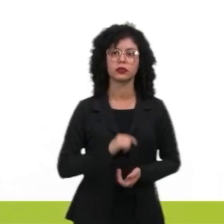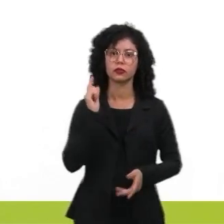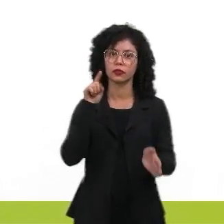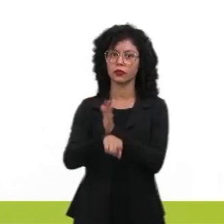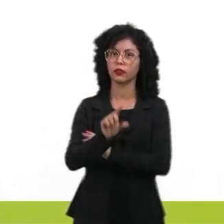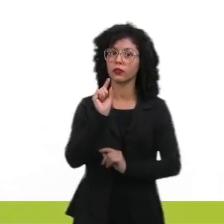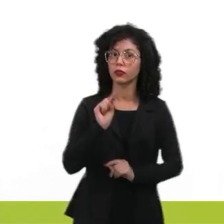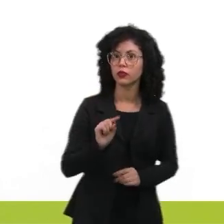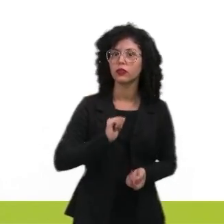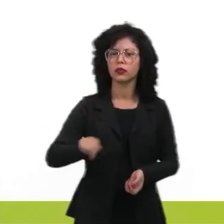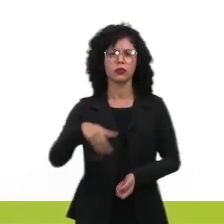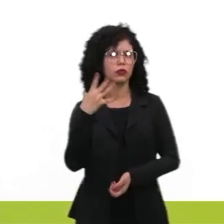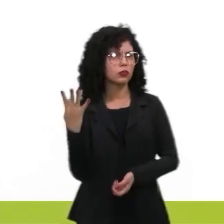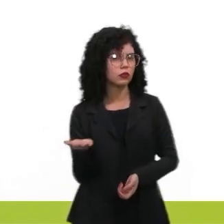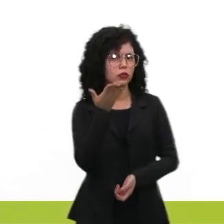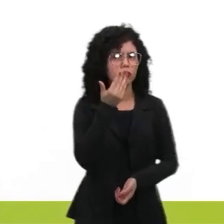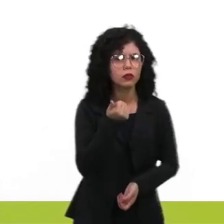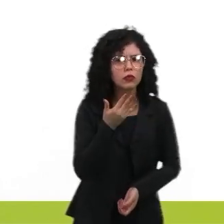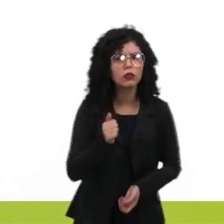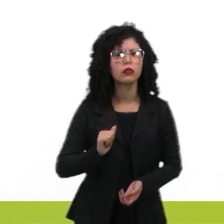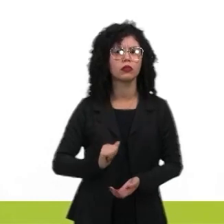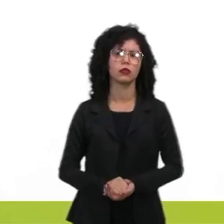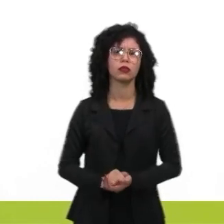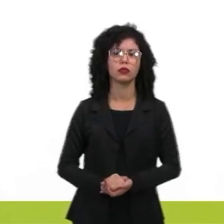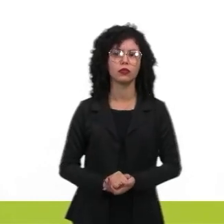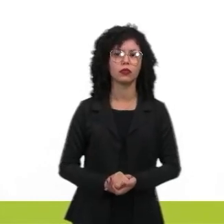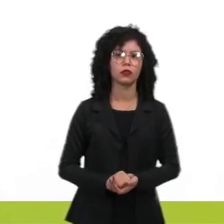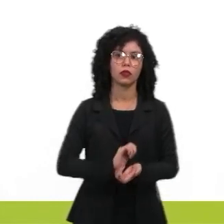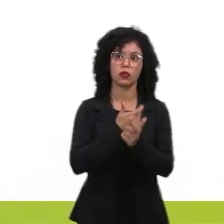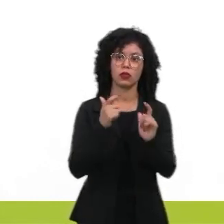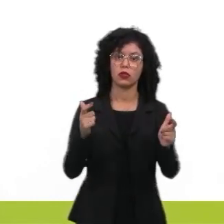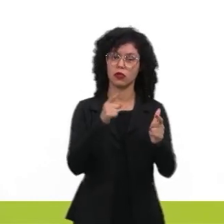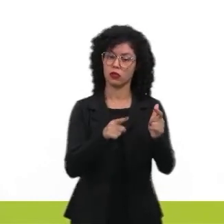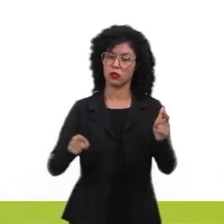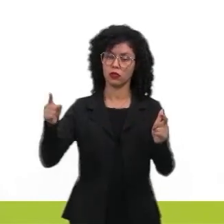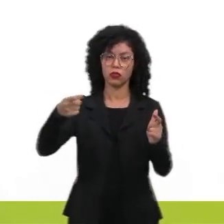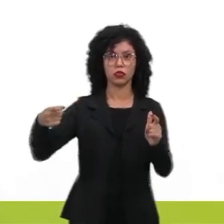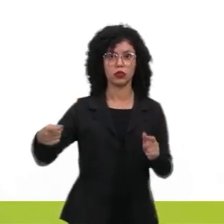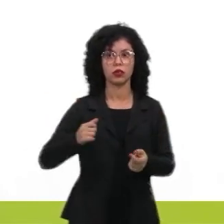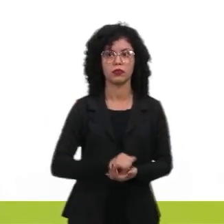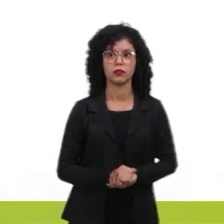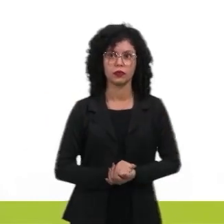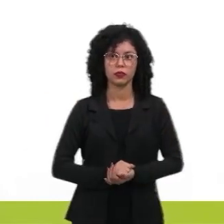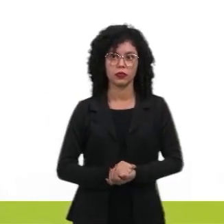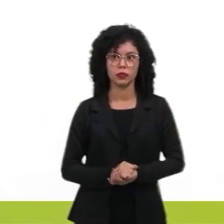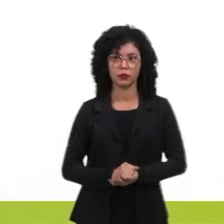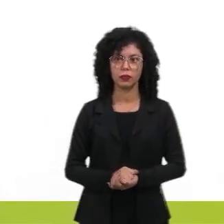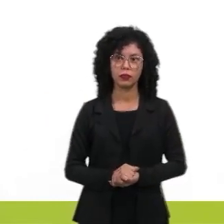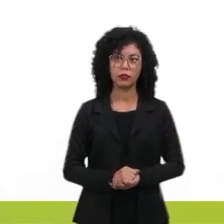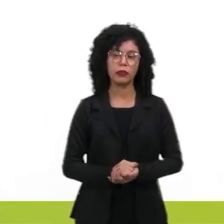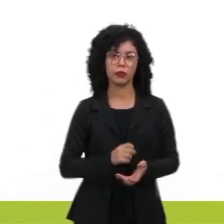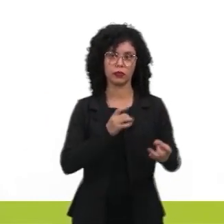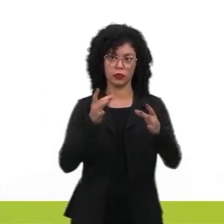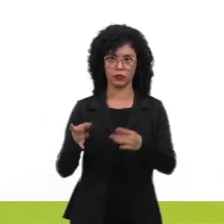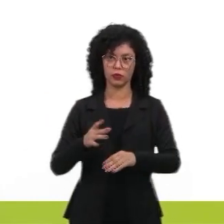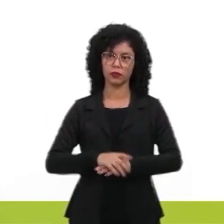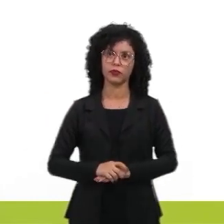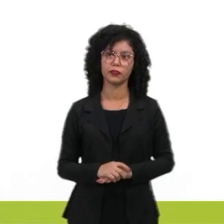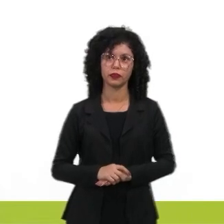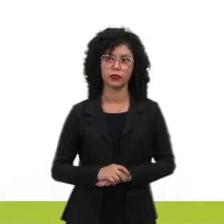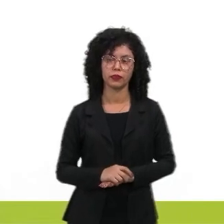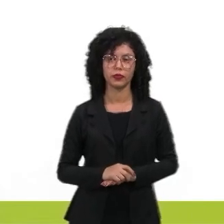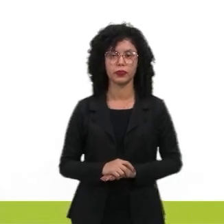é, quanto vai se consumir com esse aumento aqui? Vamos usar a dica do professor, tá